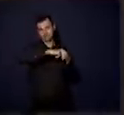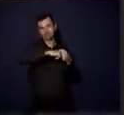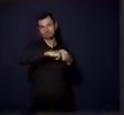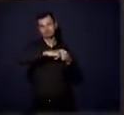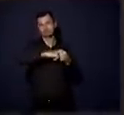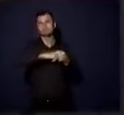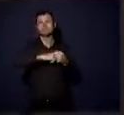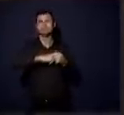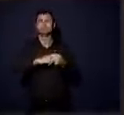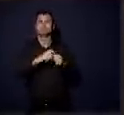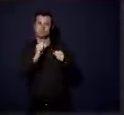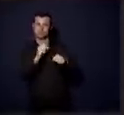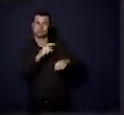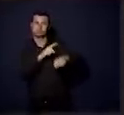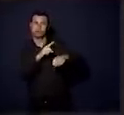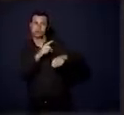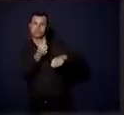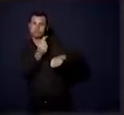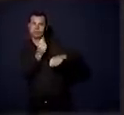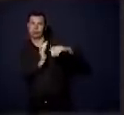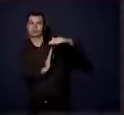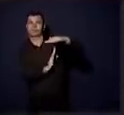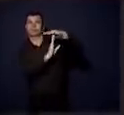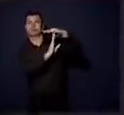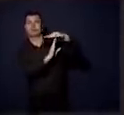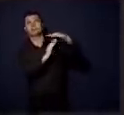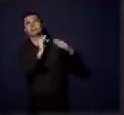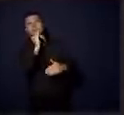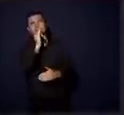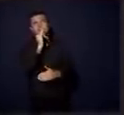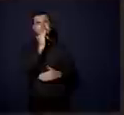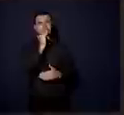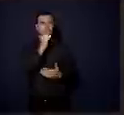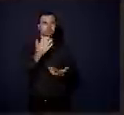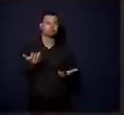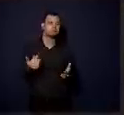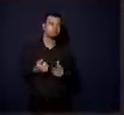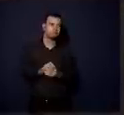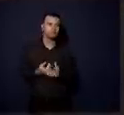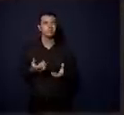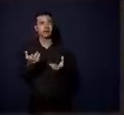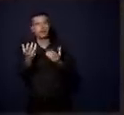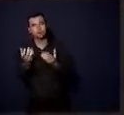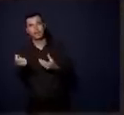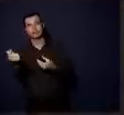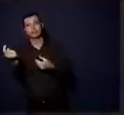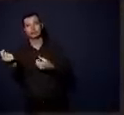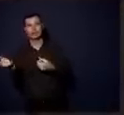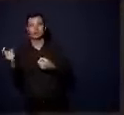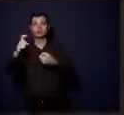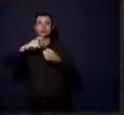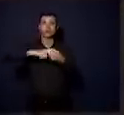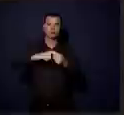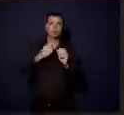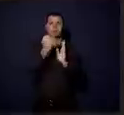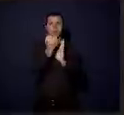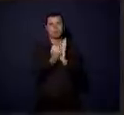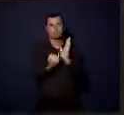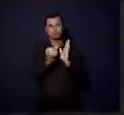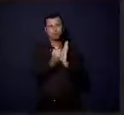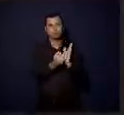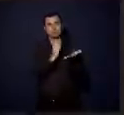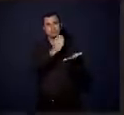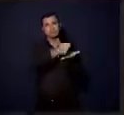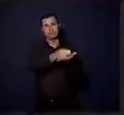planejamento você bota um teto então se você define o teto Por exemplo que eu quero devolver o imposto correspondente ao